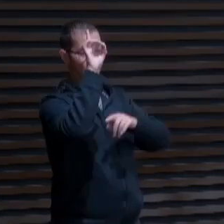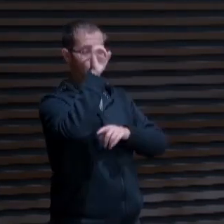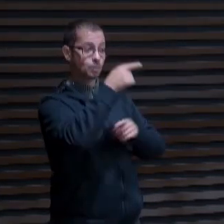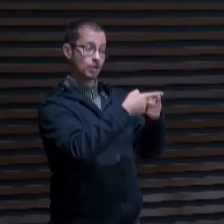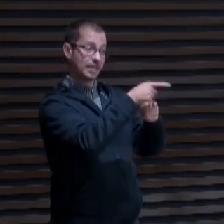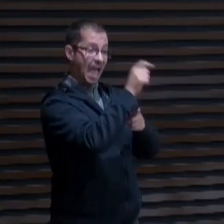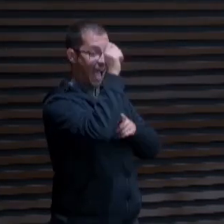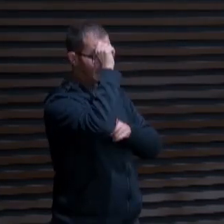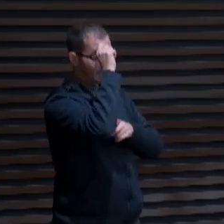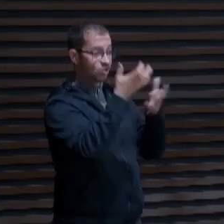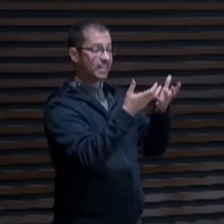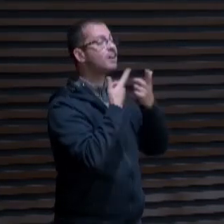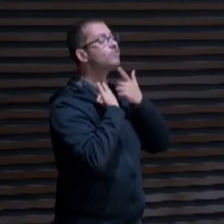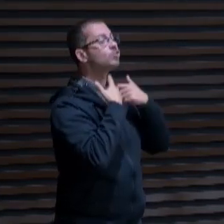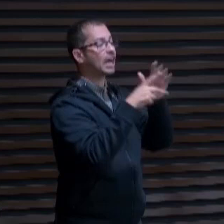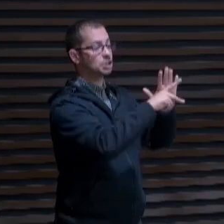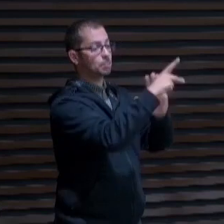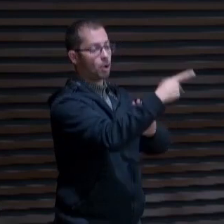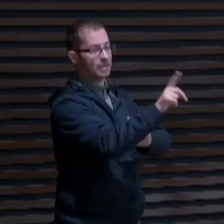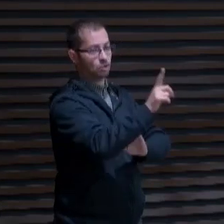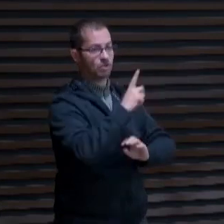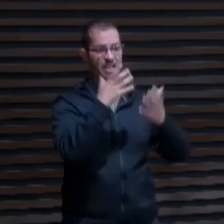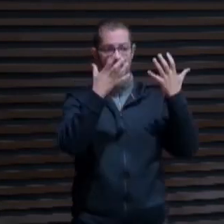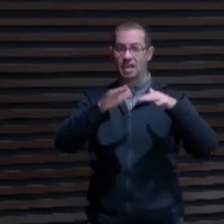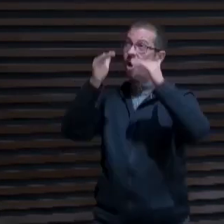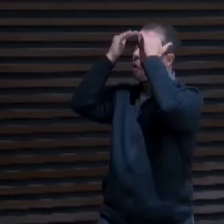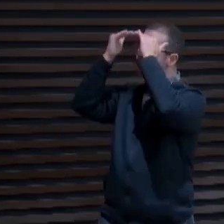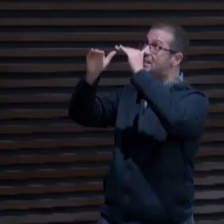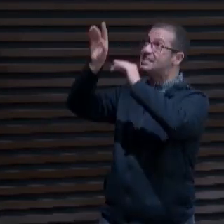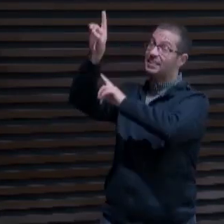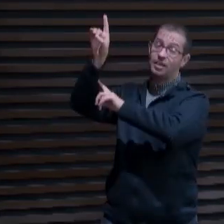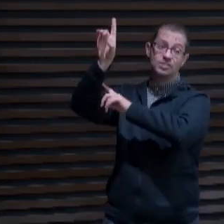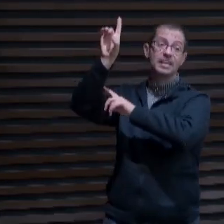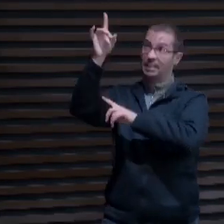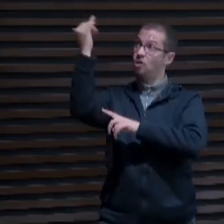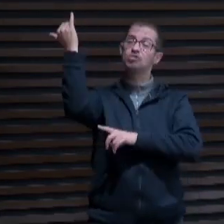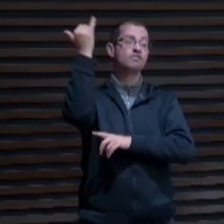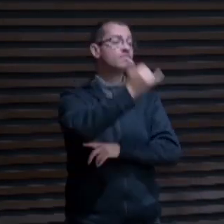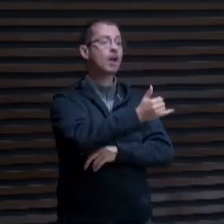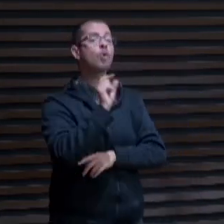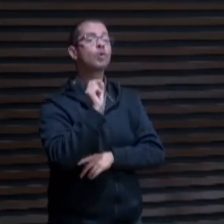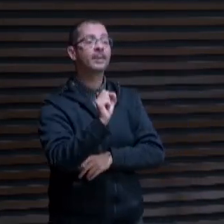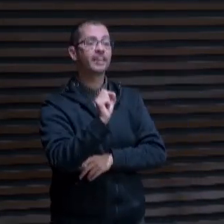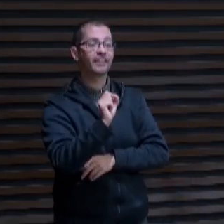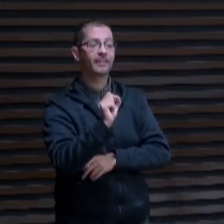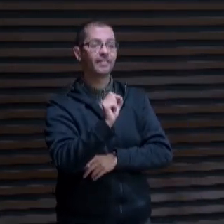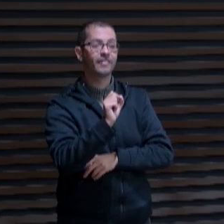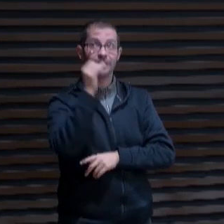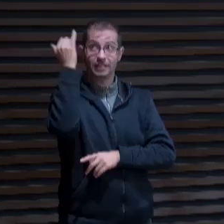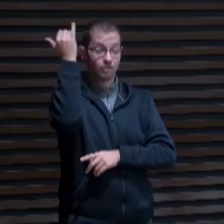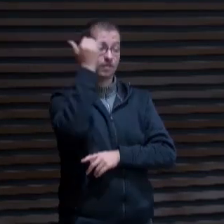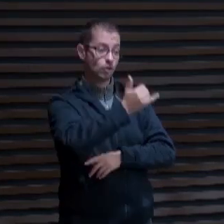estabelecer a sua autoridade, não submeter à autoridade de Deus. O que Deus disse para ele? Entre outras coisas, ele diz que a